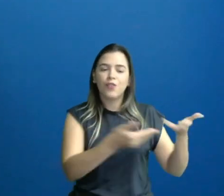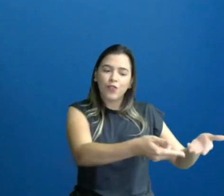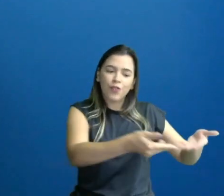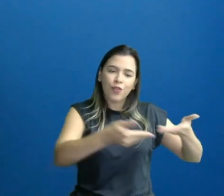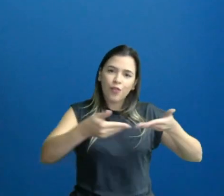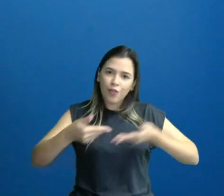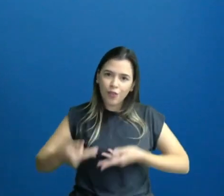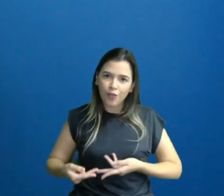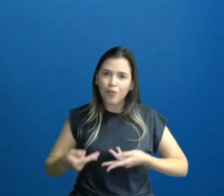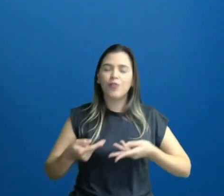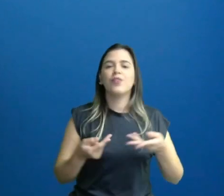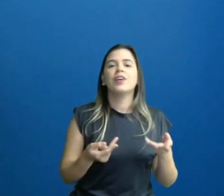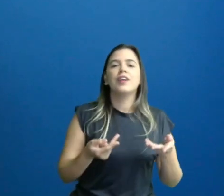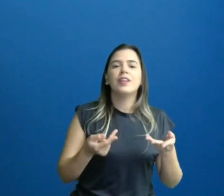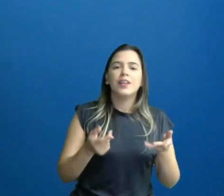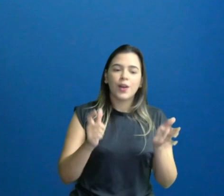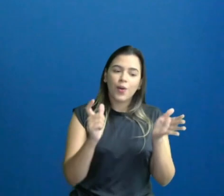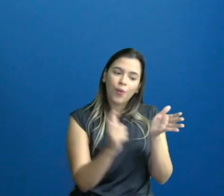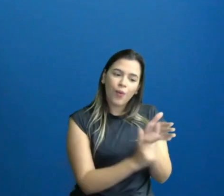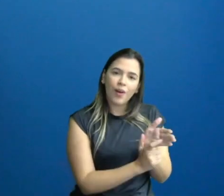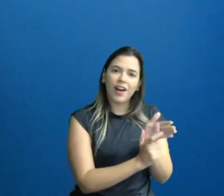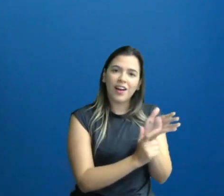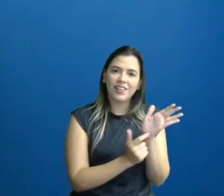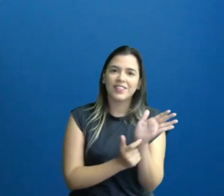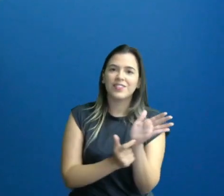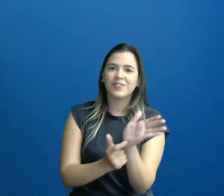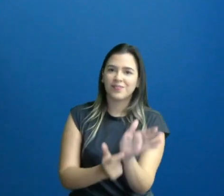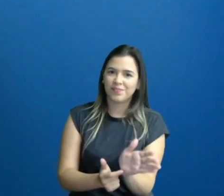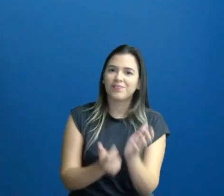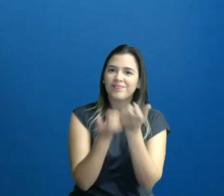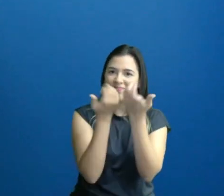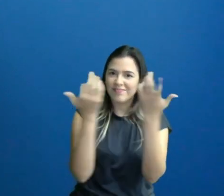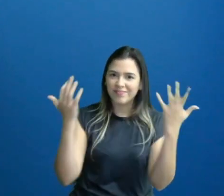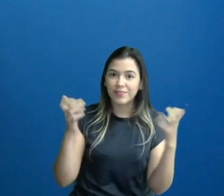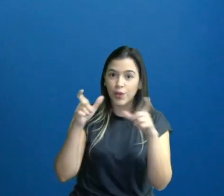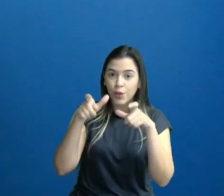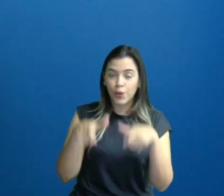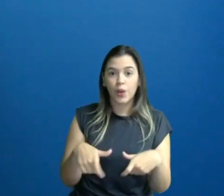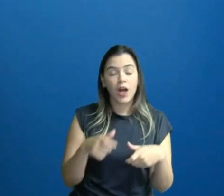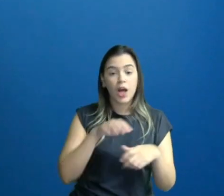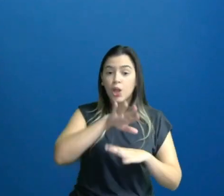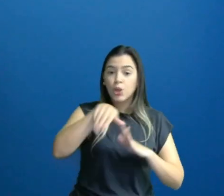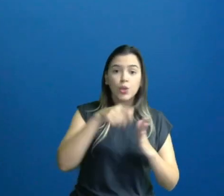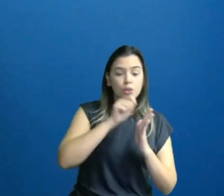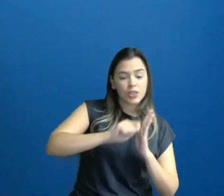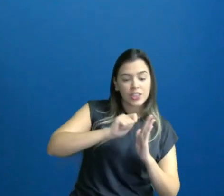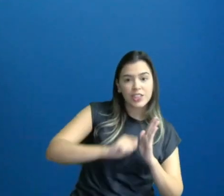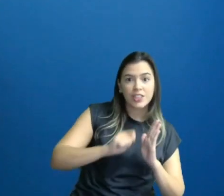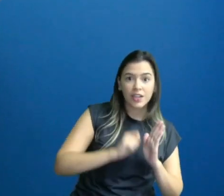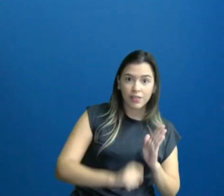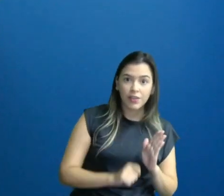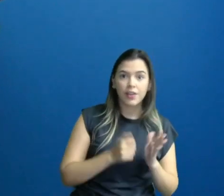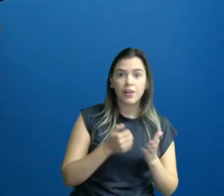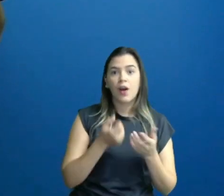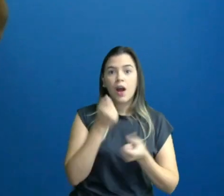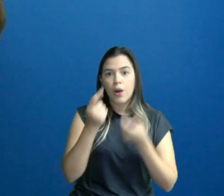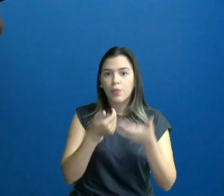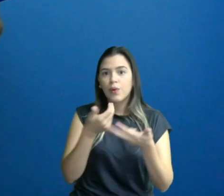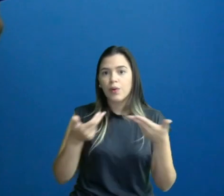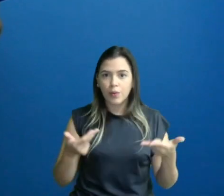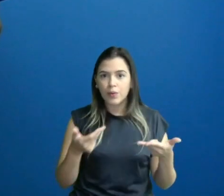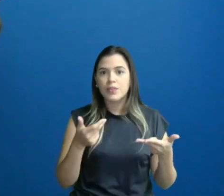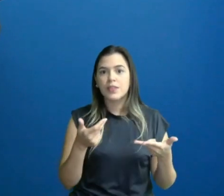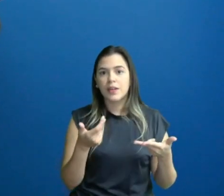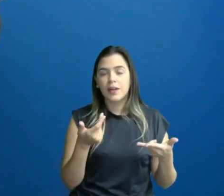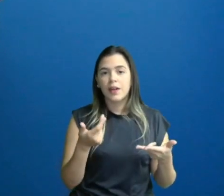convite um cartão um cartão postal não é mesmo todos escreveram alguma coisa para alguém e